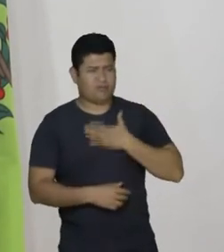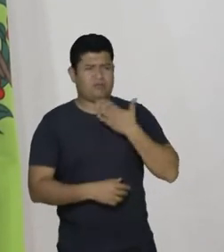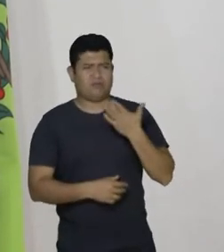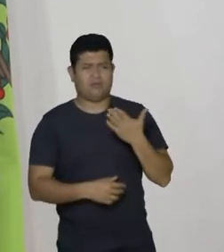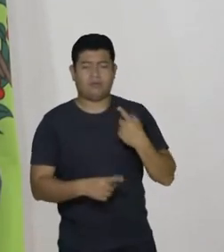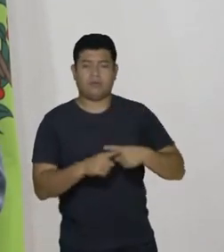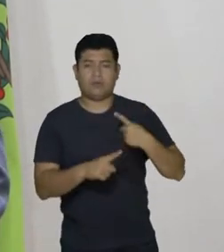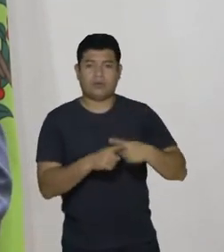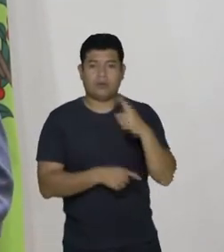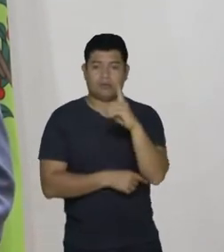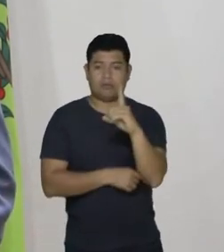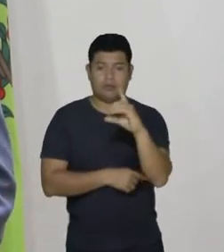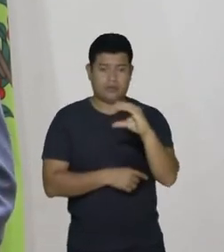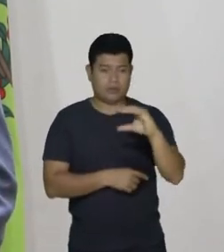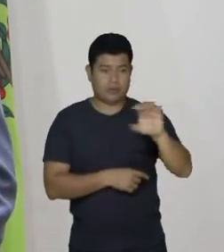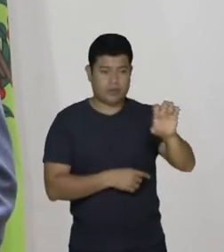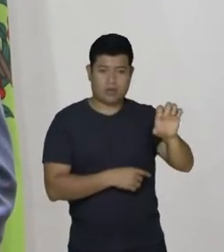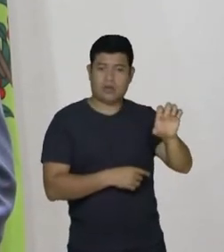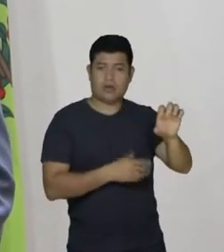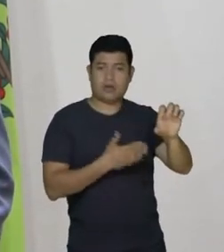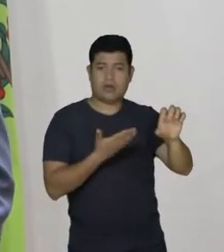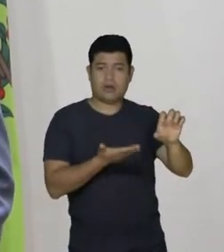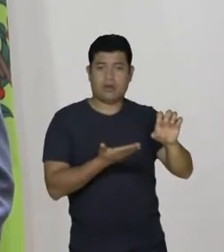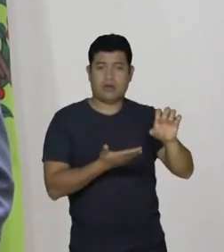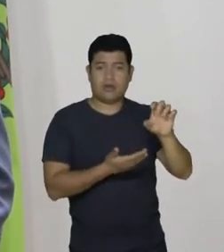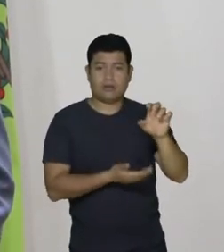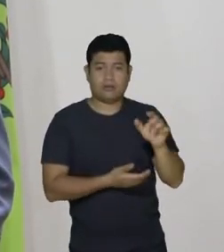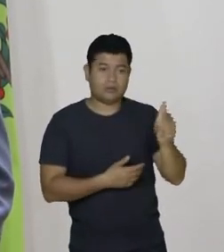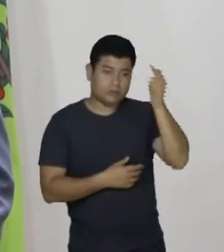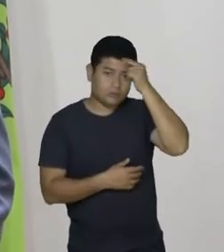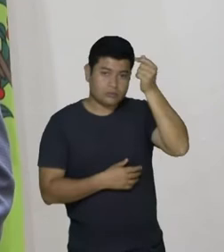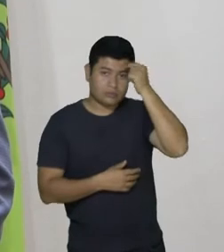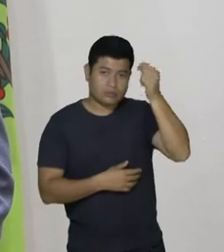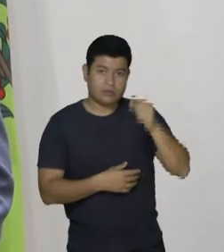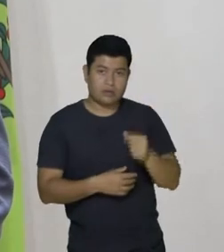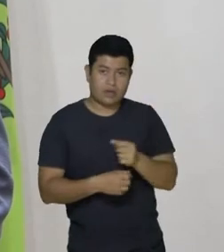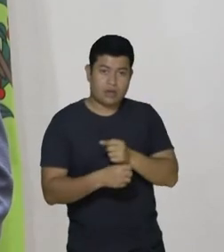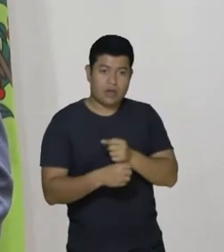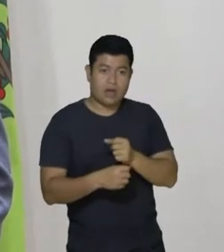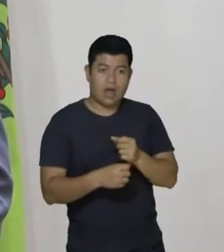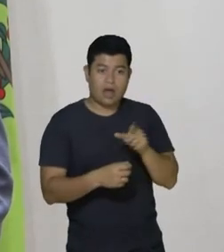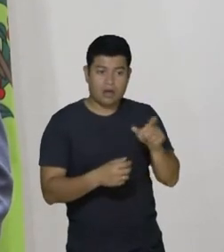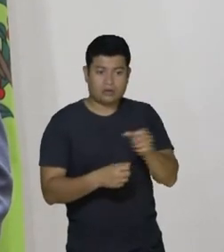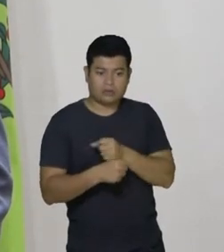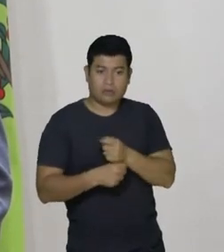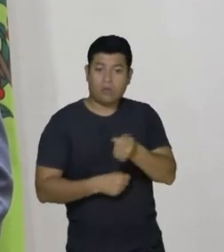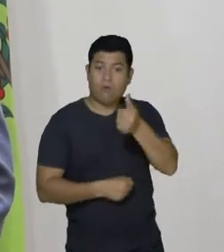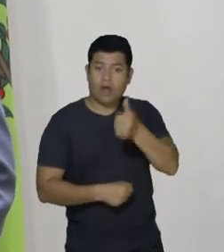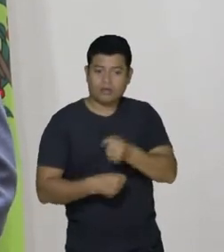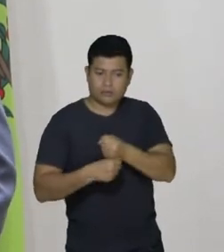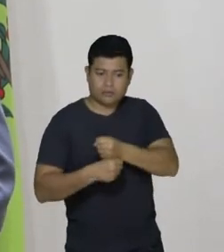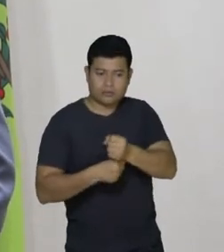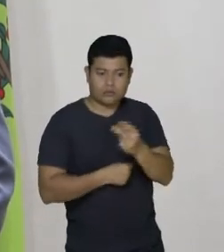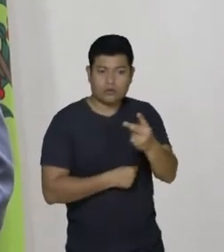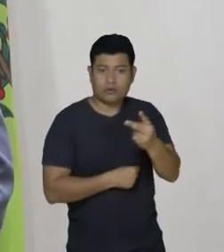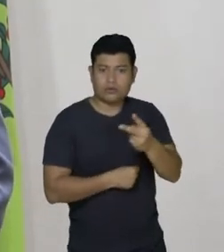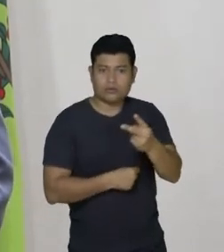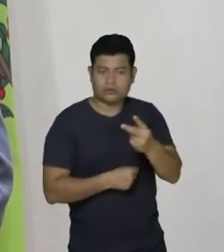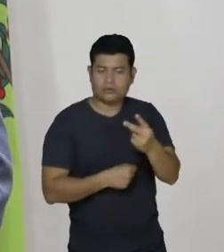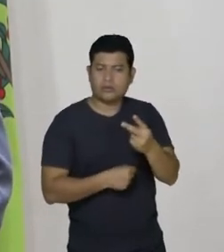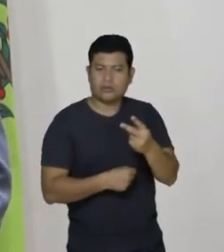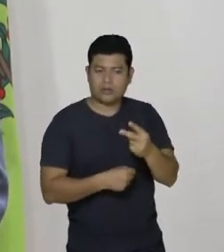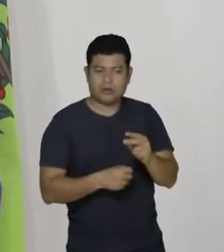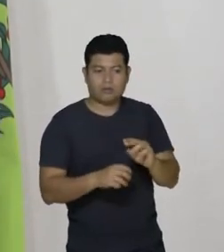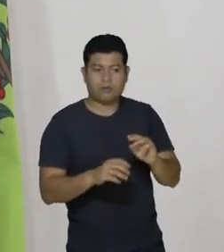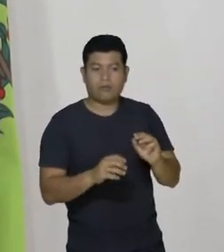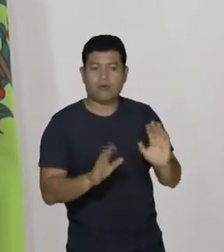diretório acadêmico de uma universidade que ficou quase 2 anos sem ter aula